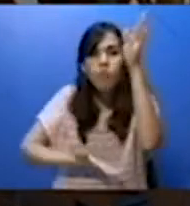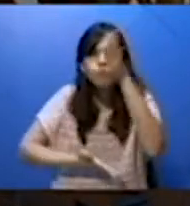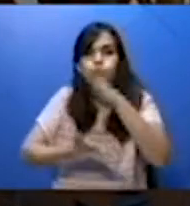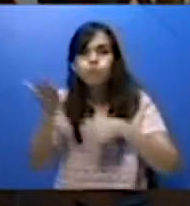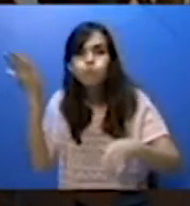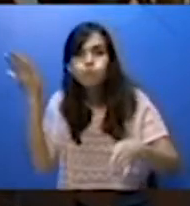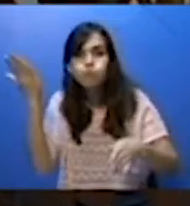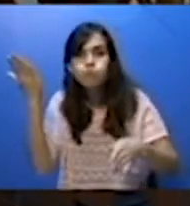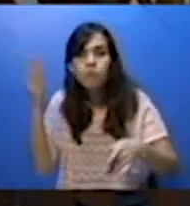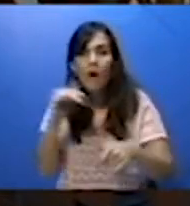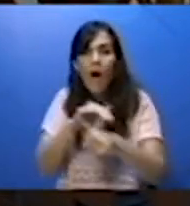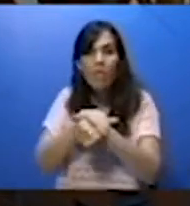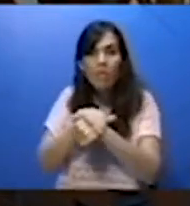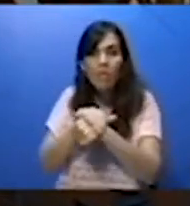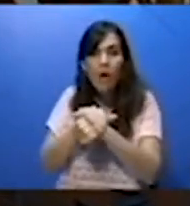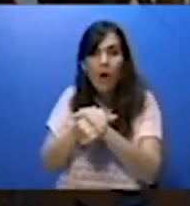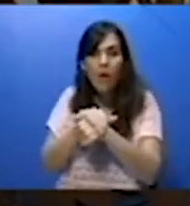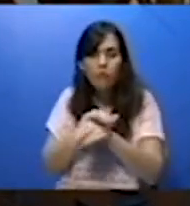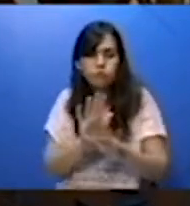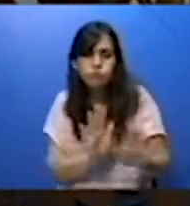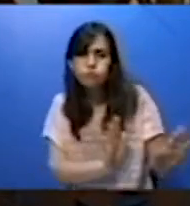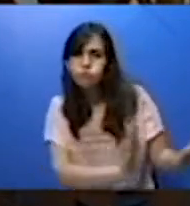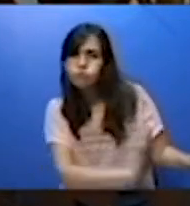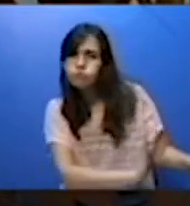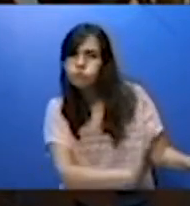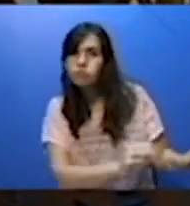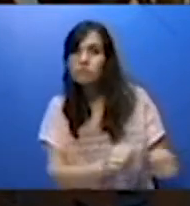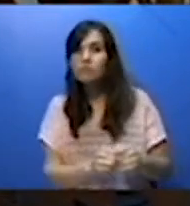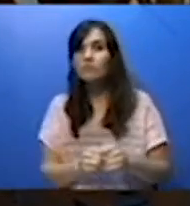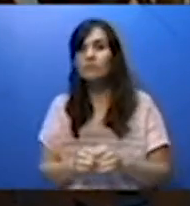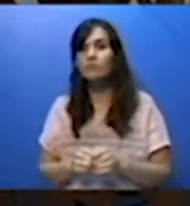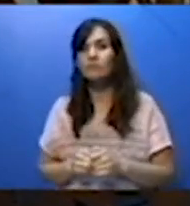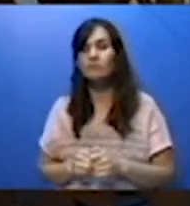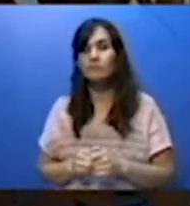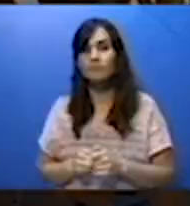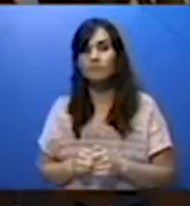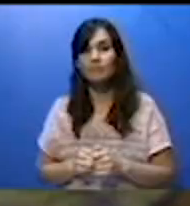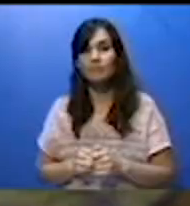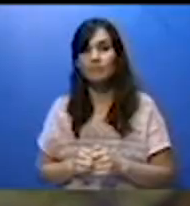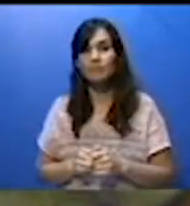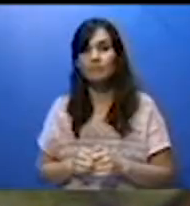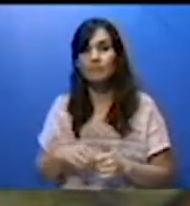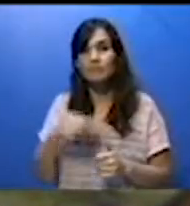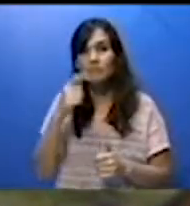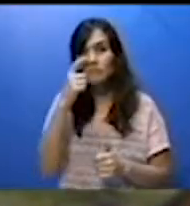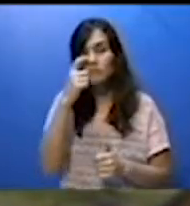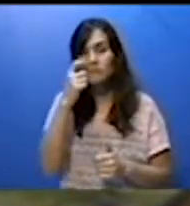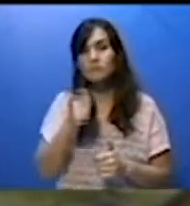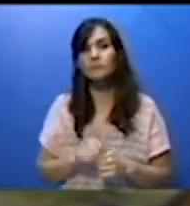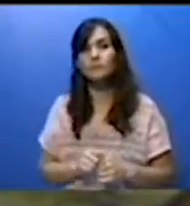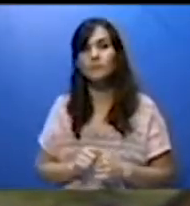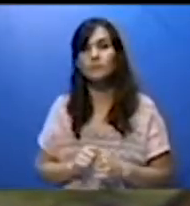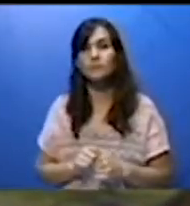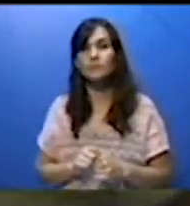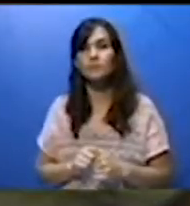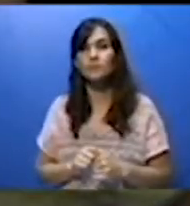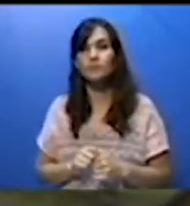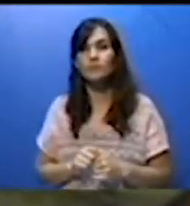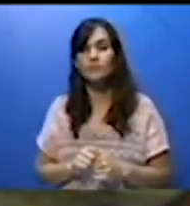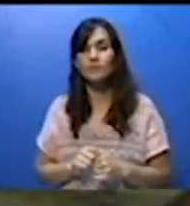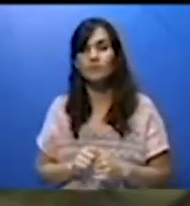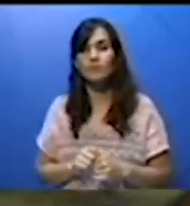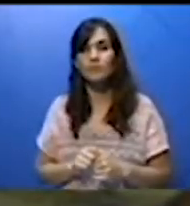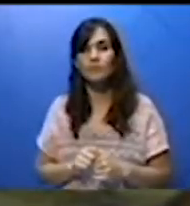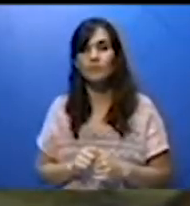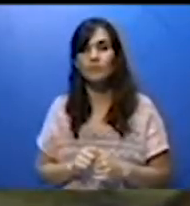frente da tartaruga largou acertar do galão atraso se a gente observar e